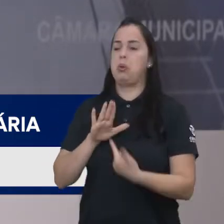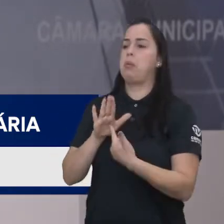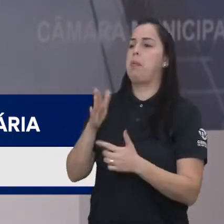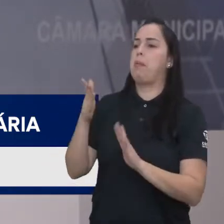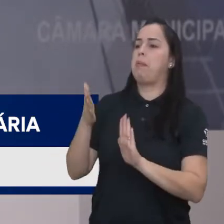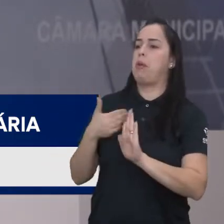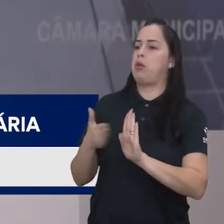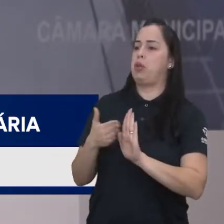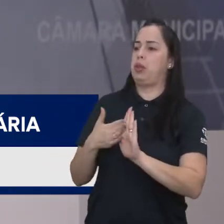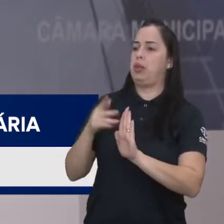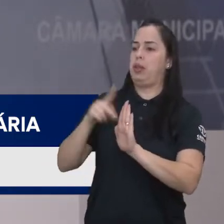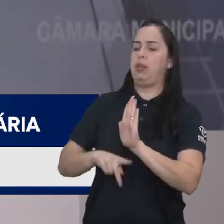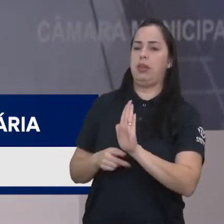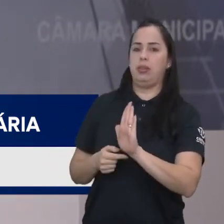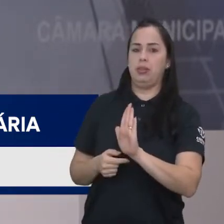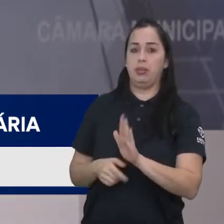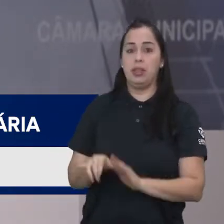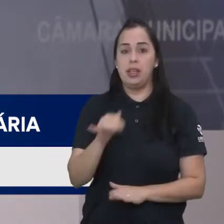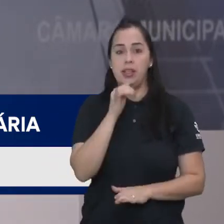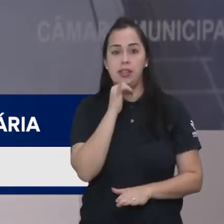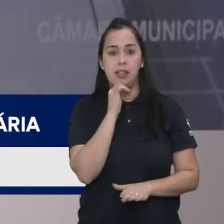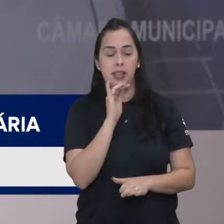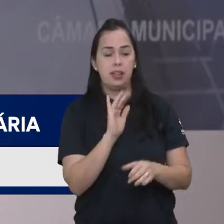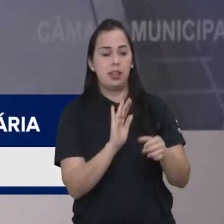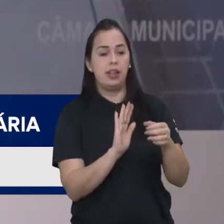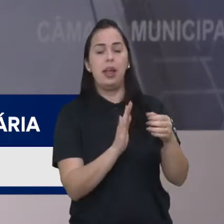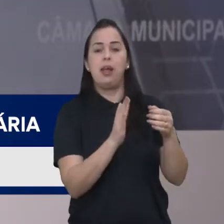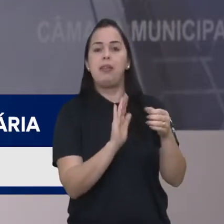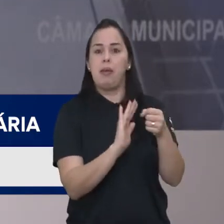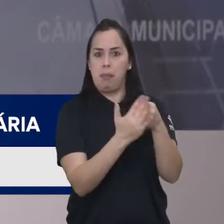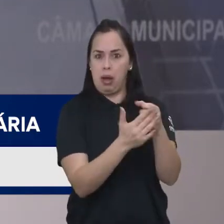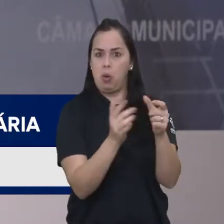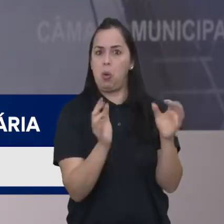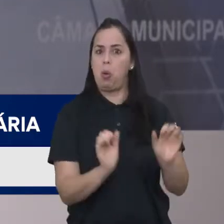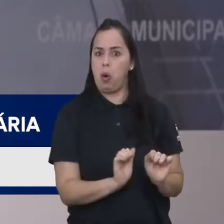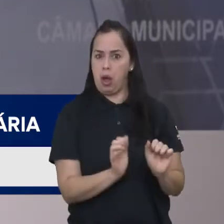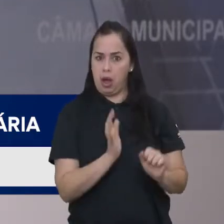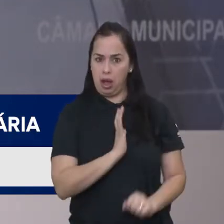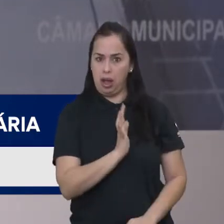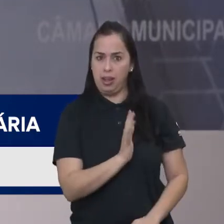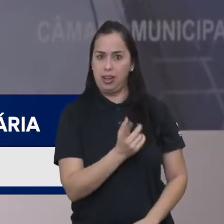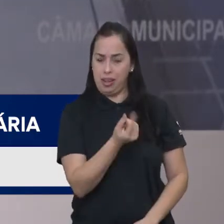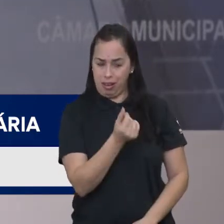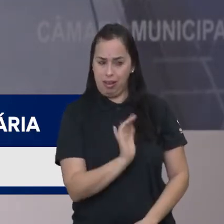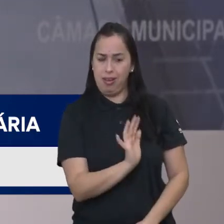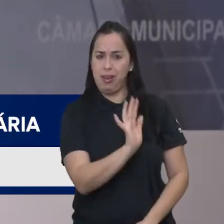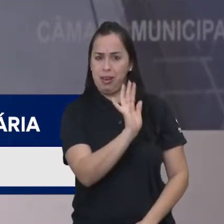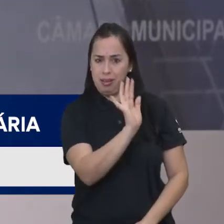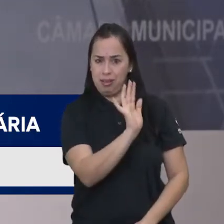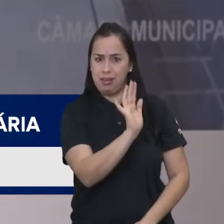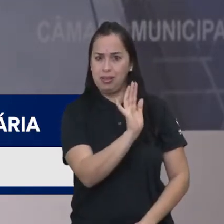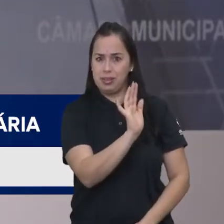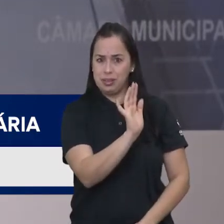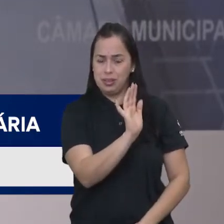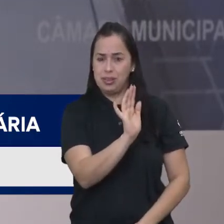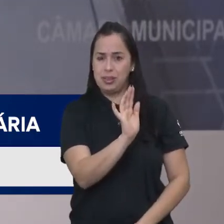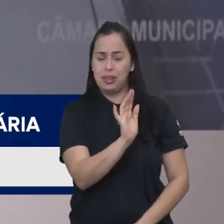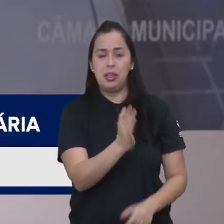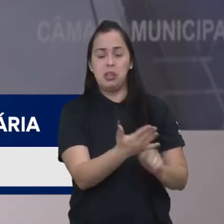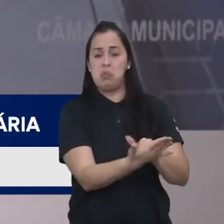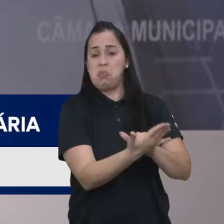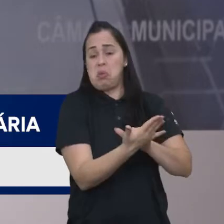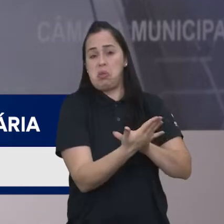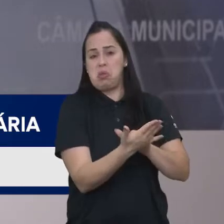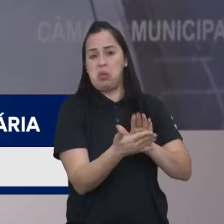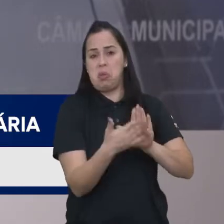projeto. Porque existe bairro regular, também não só bairro pobre, existe bairro de pessoas com dinheiro que são irregulares. E elas